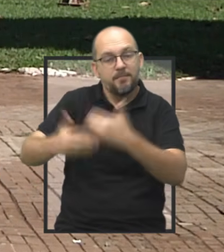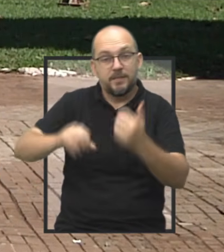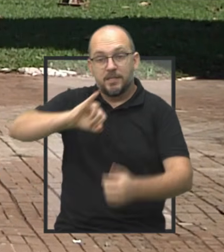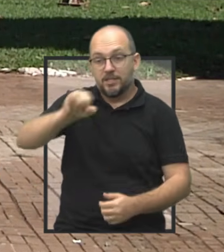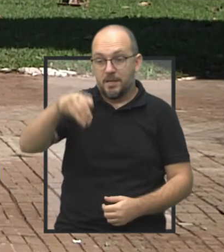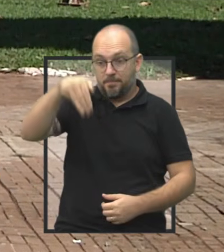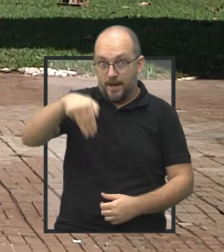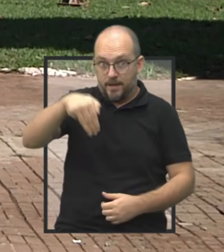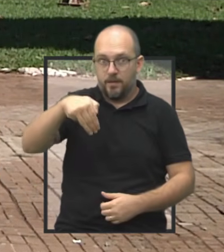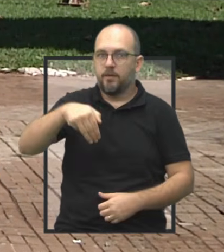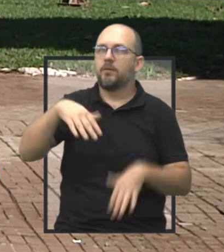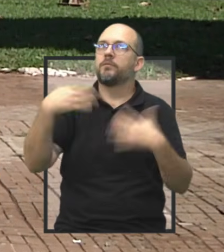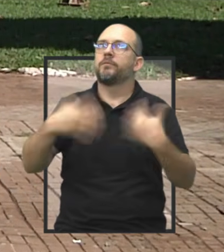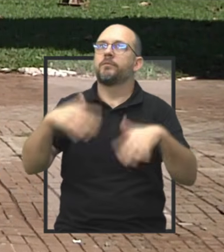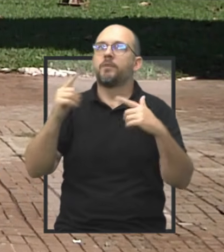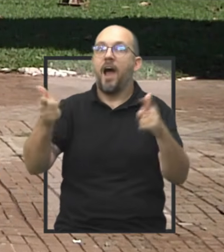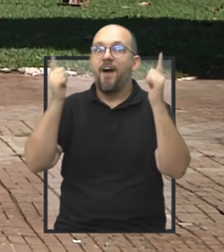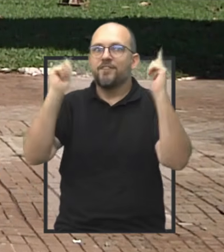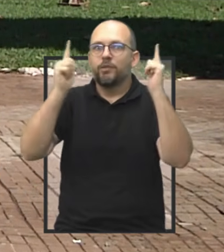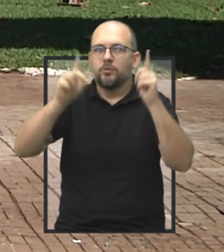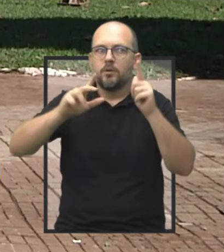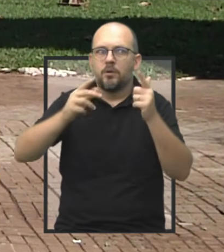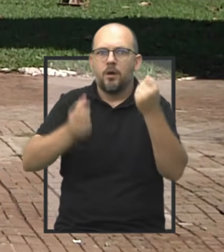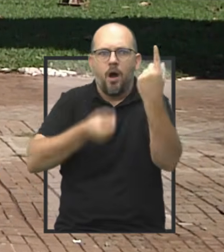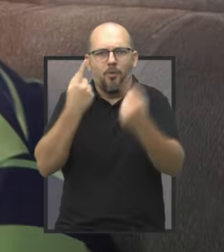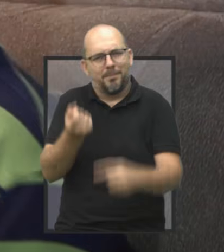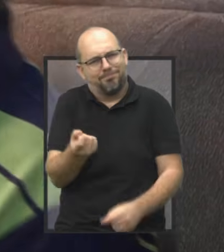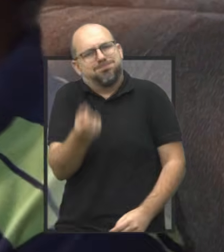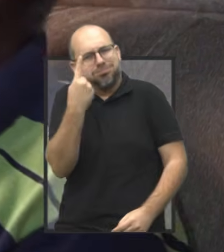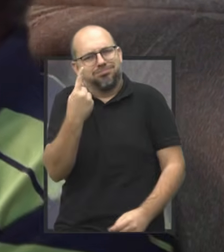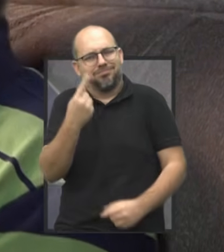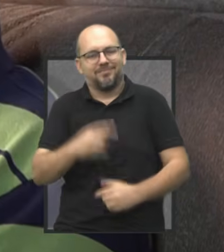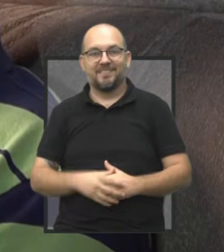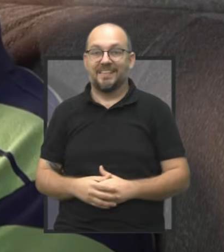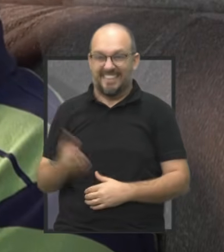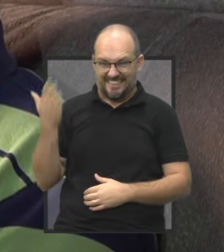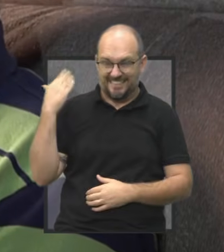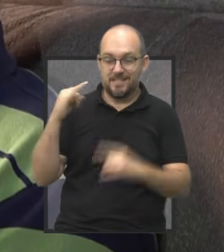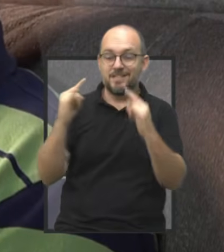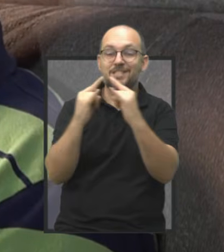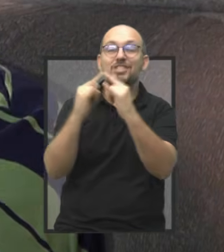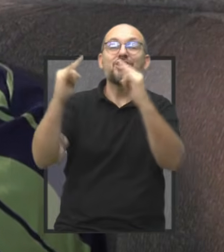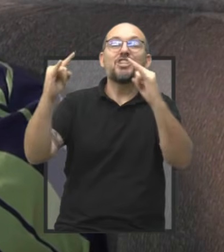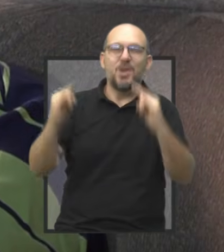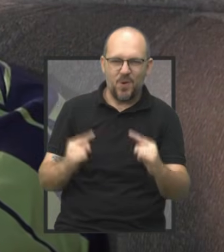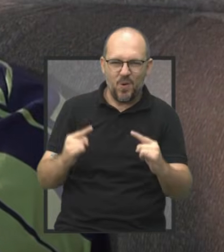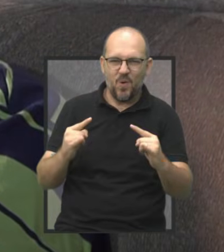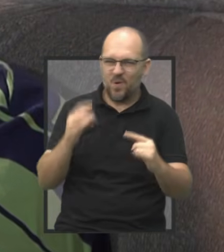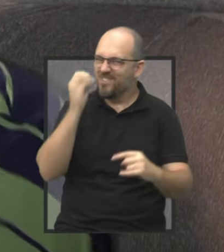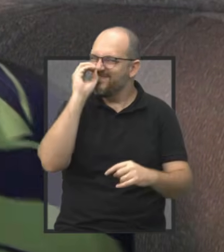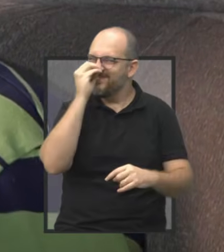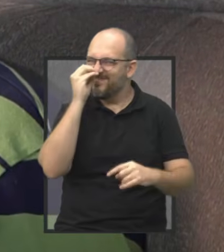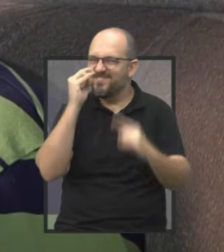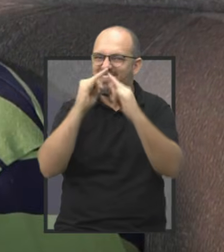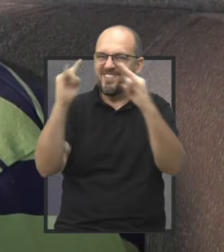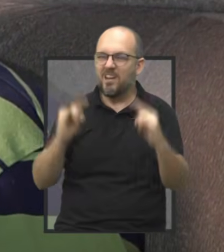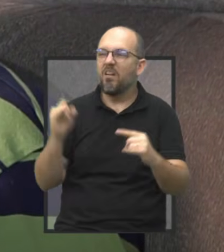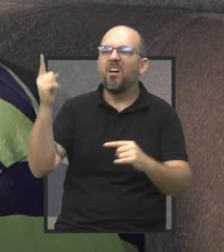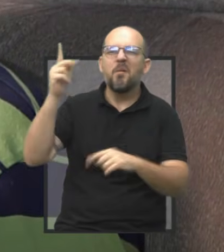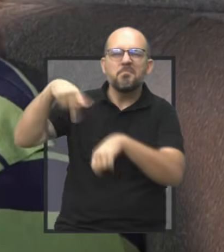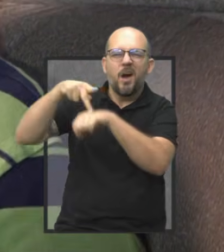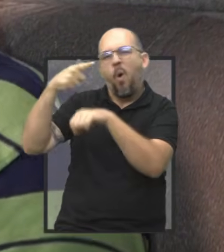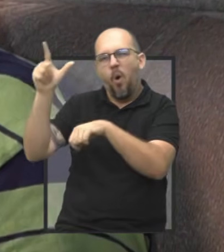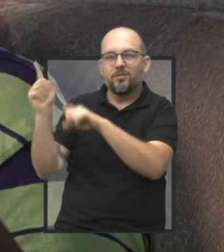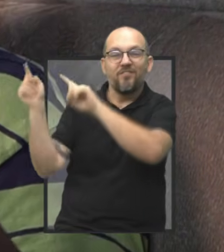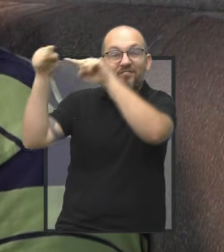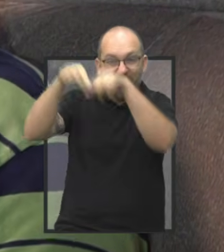muitas aventuras, algumas hilárias para aquela época. Veio um circo de um chileno aí, o circo não ia embora, que não tinha como sair